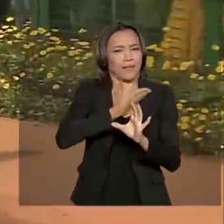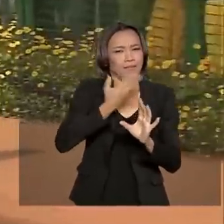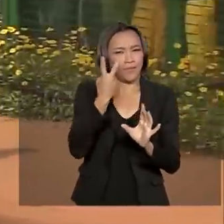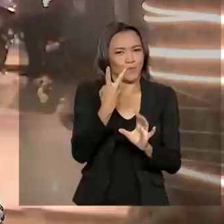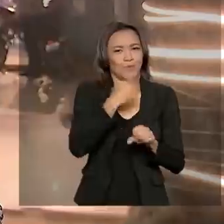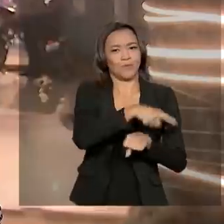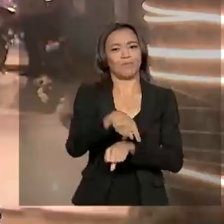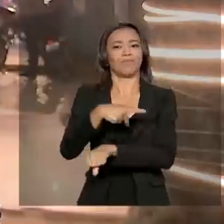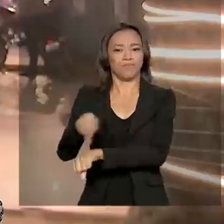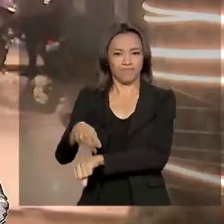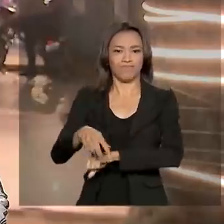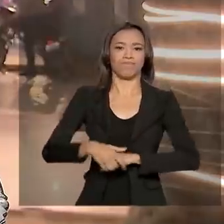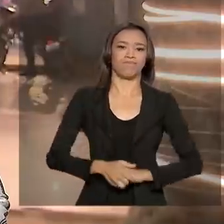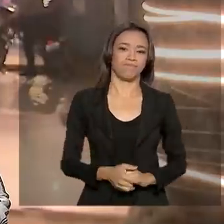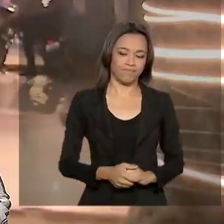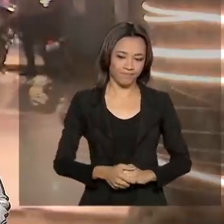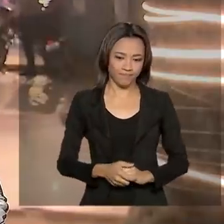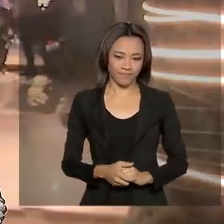nações.